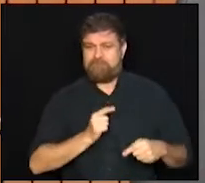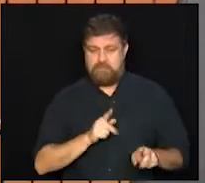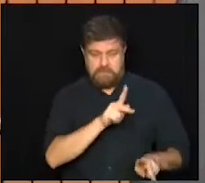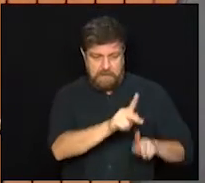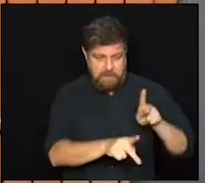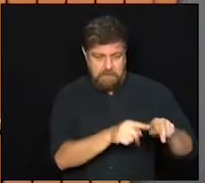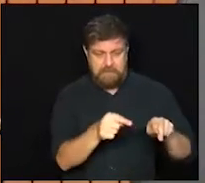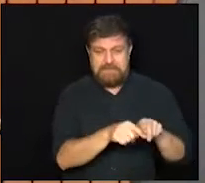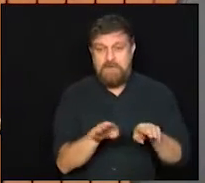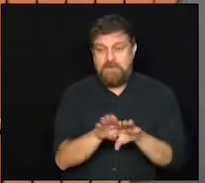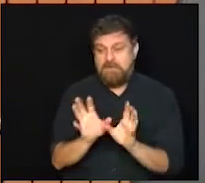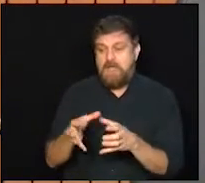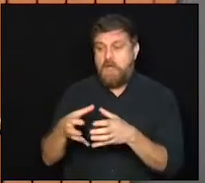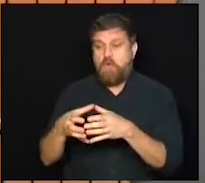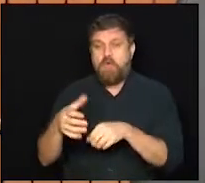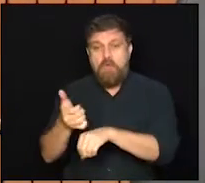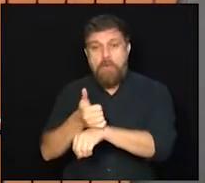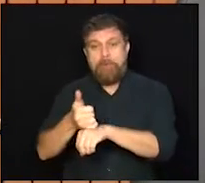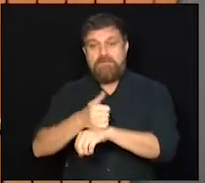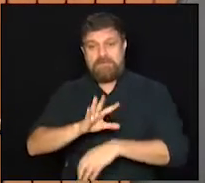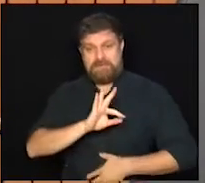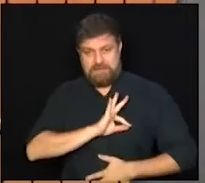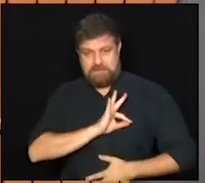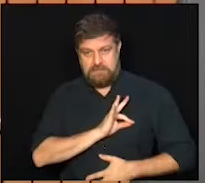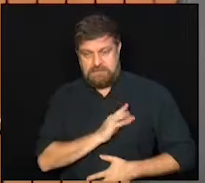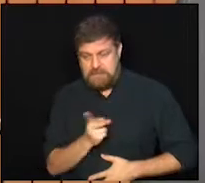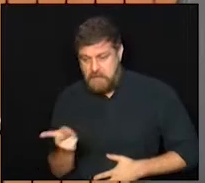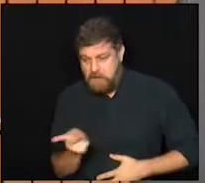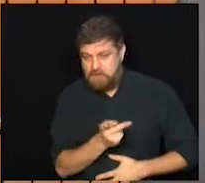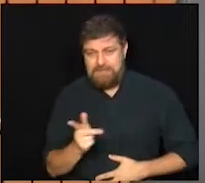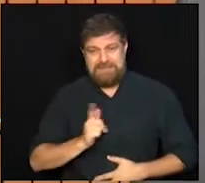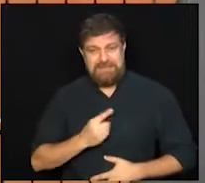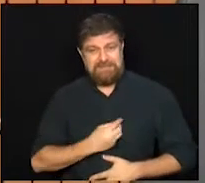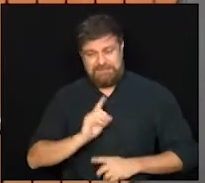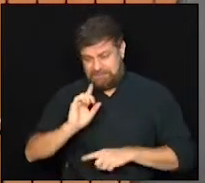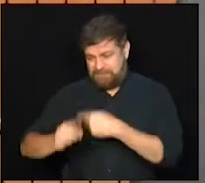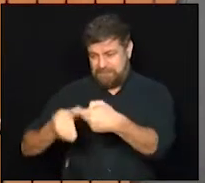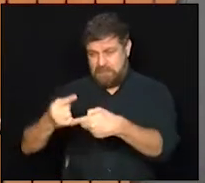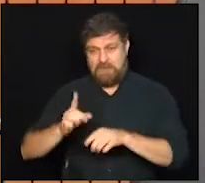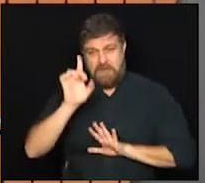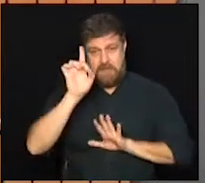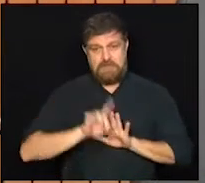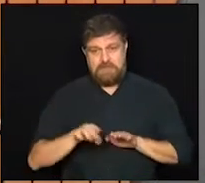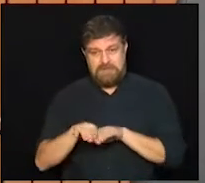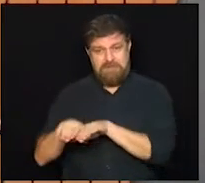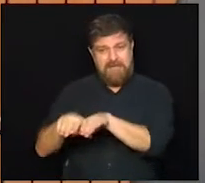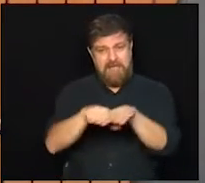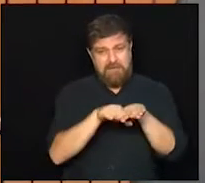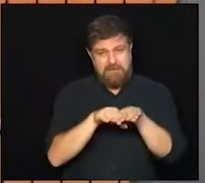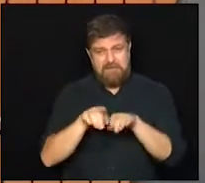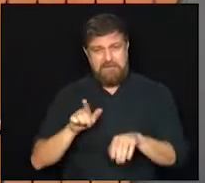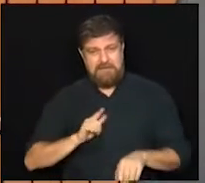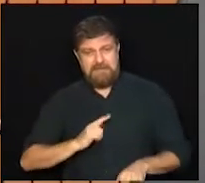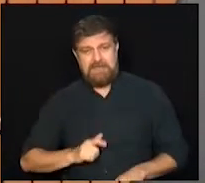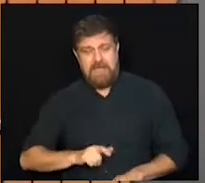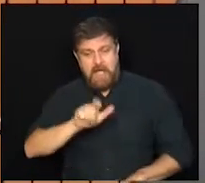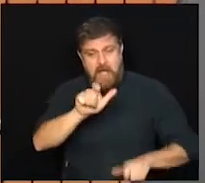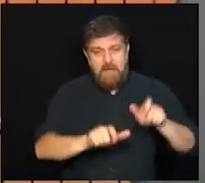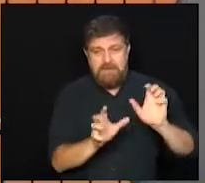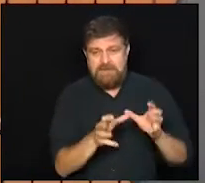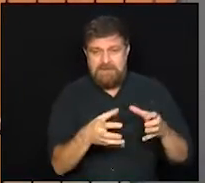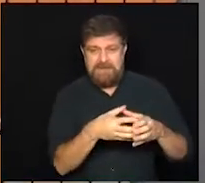população quanto para os policiais. Todos temos os mesmos direitos, mas alguns seres humanos precisam de uma maior